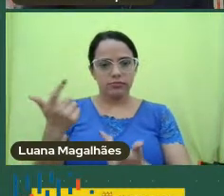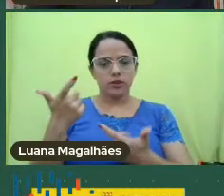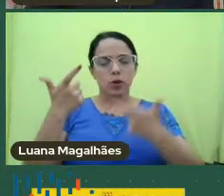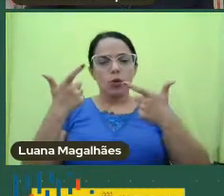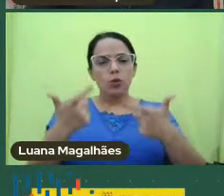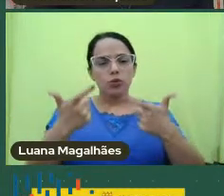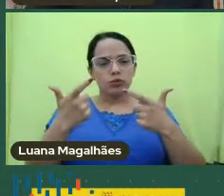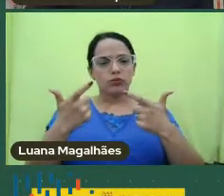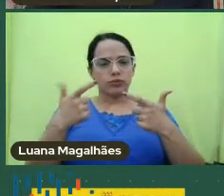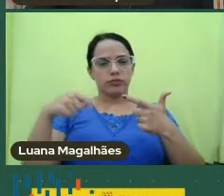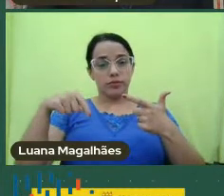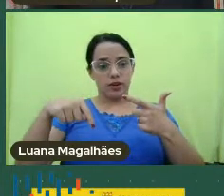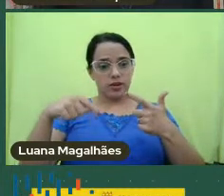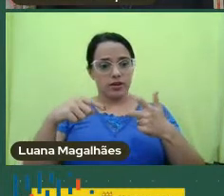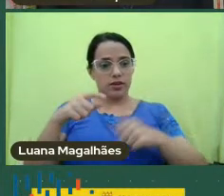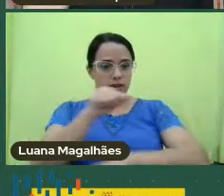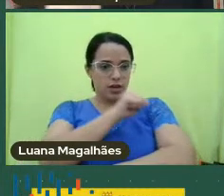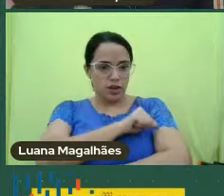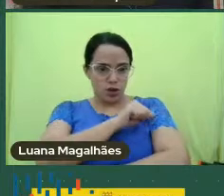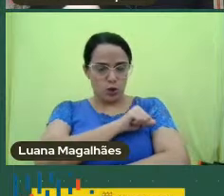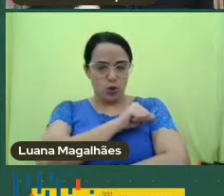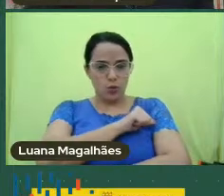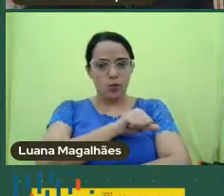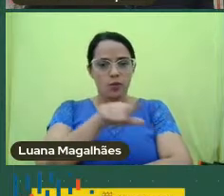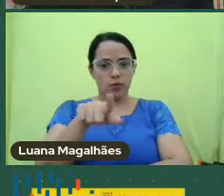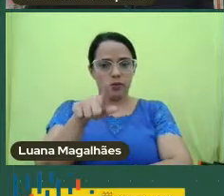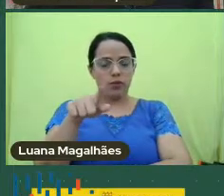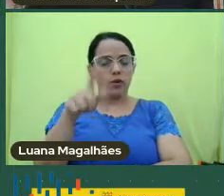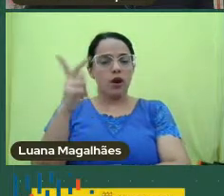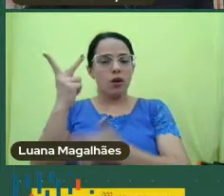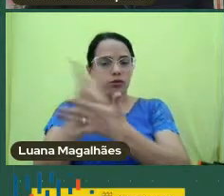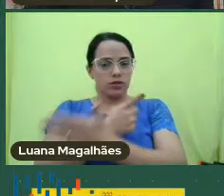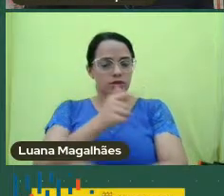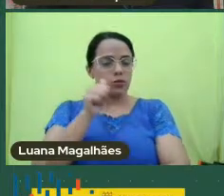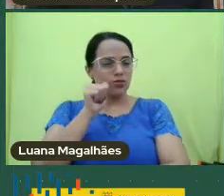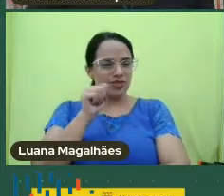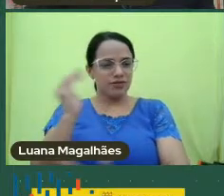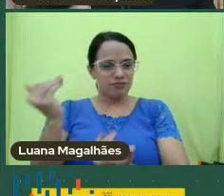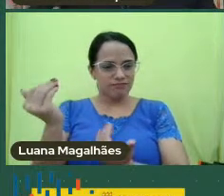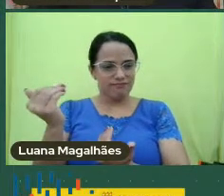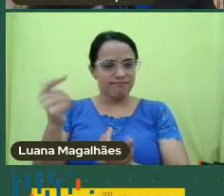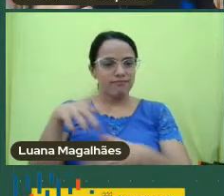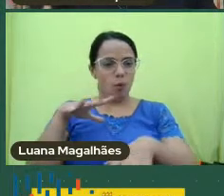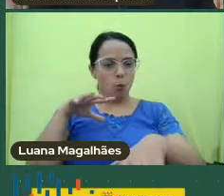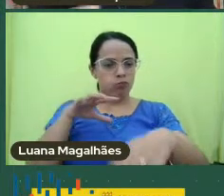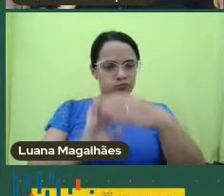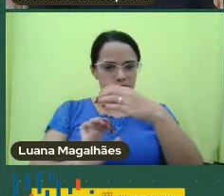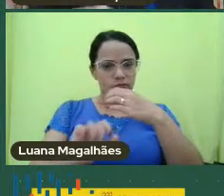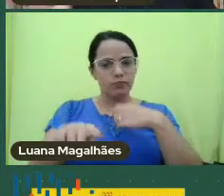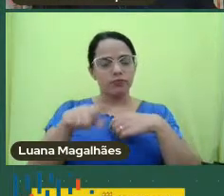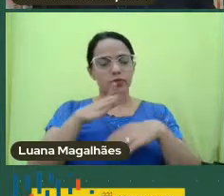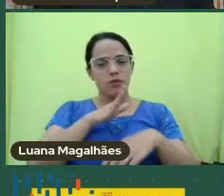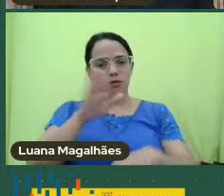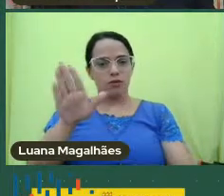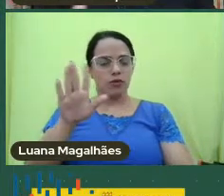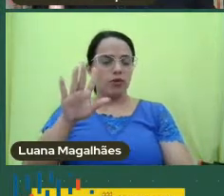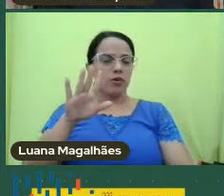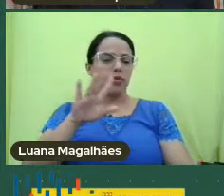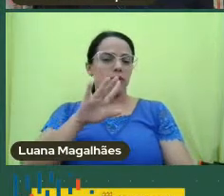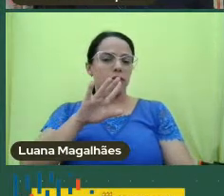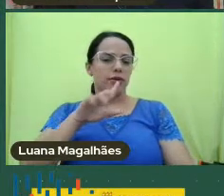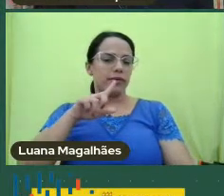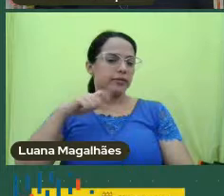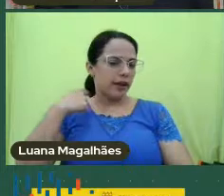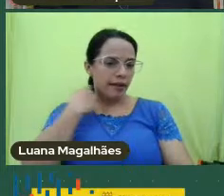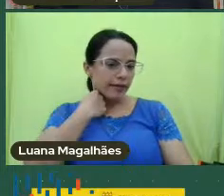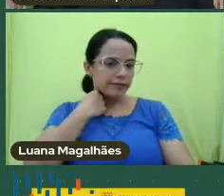né, aqui no Rio de Janeiro. Essa jovem foi estuprada nesse caminho. Foi na delegacia, deu queixa, não aconteceu nada, ninguém